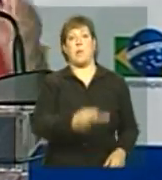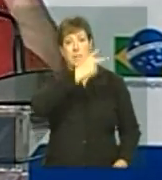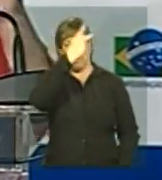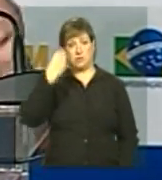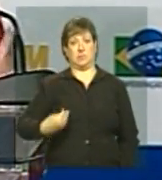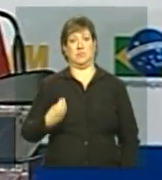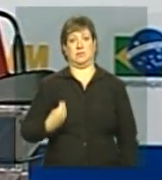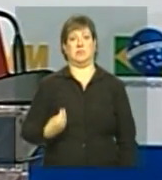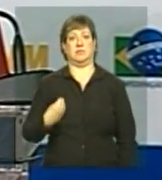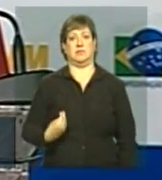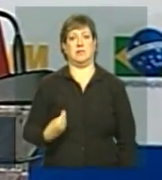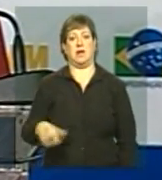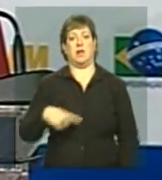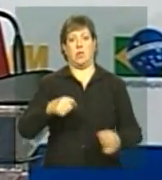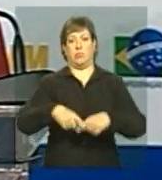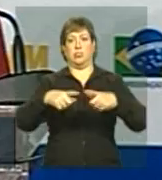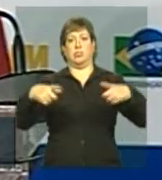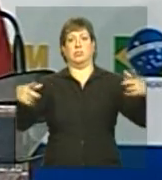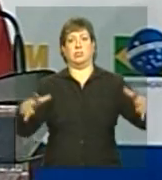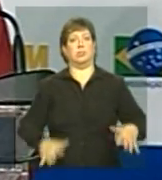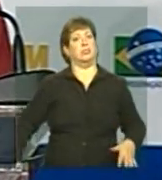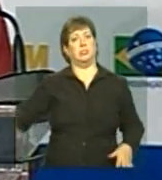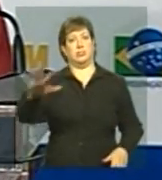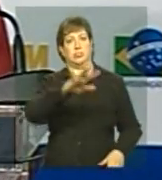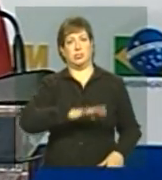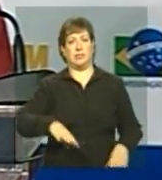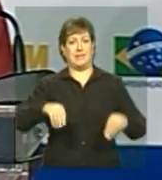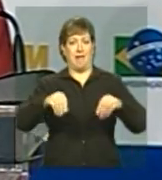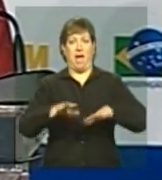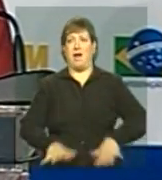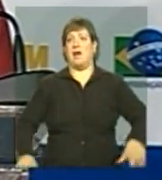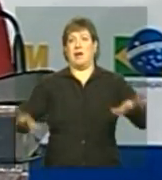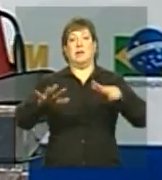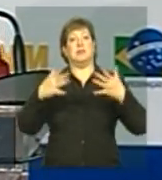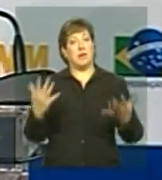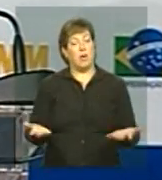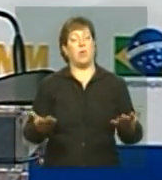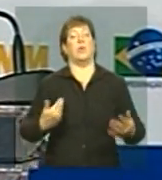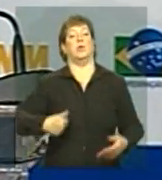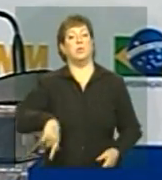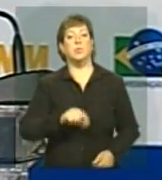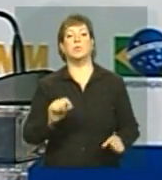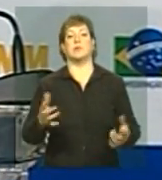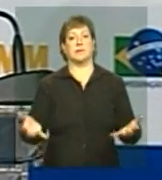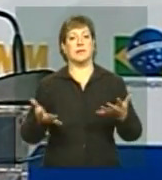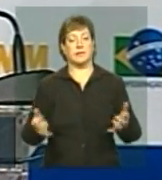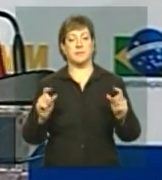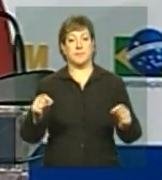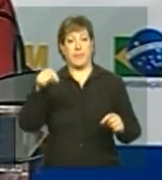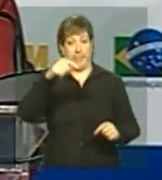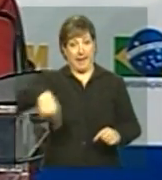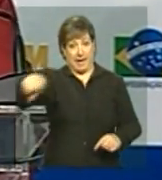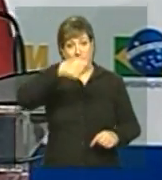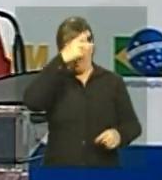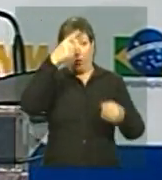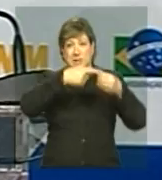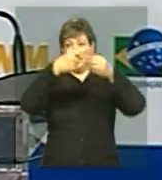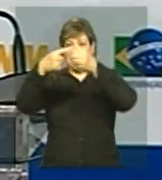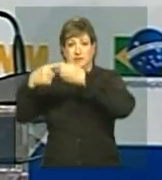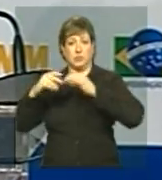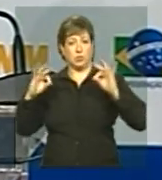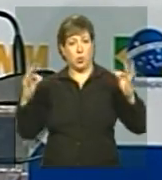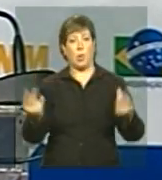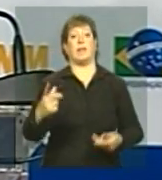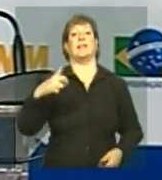habitantes e essa extensão territorial, porque significa que nós queremos que esses municípios